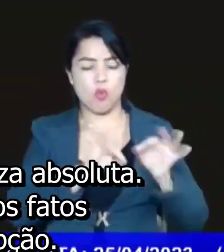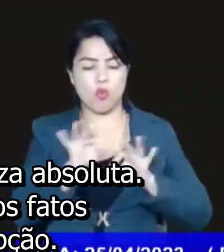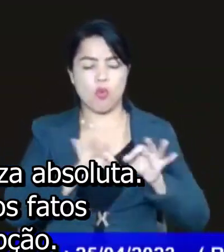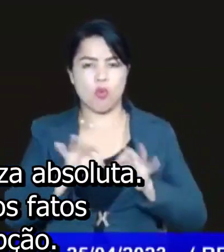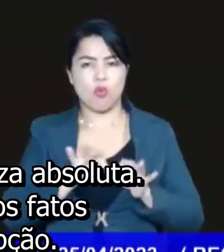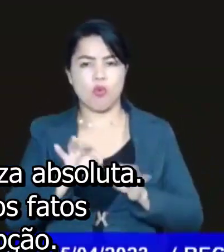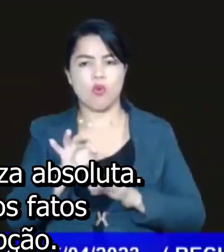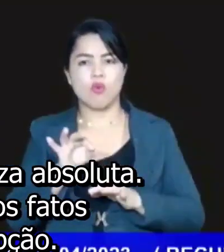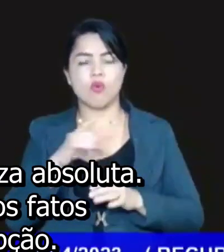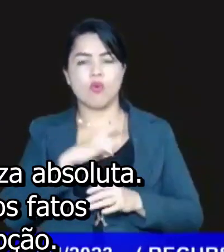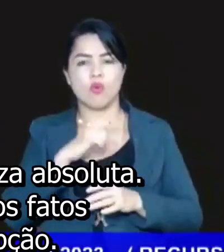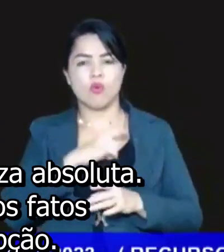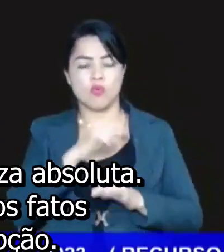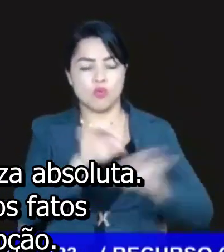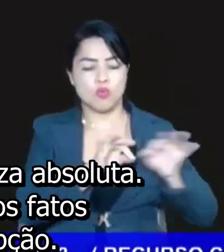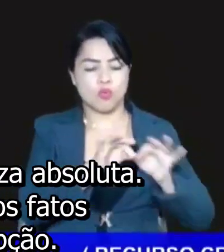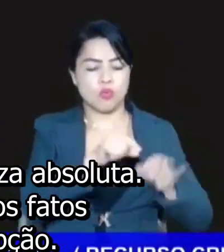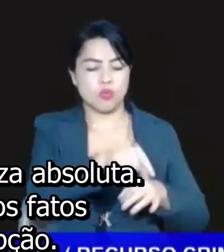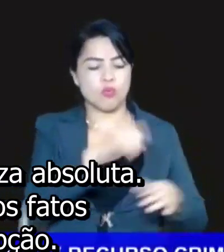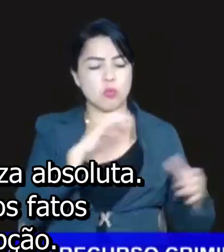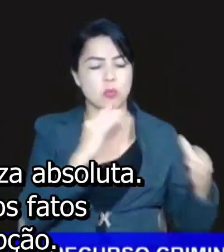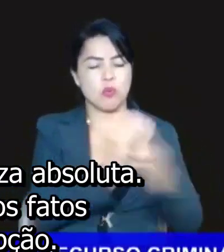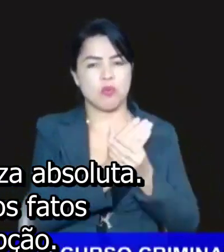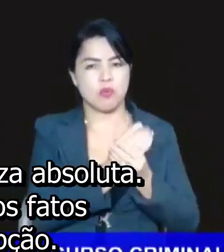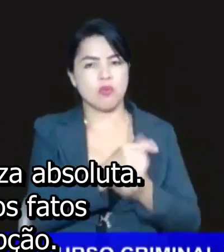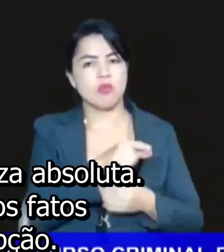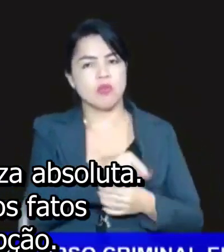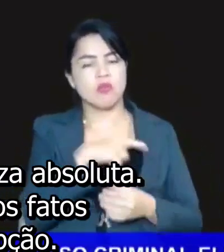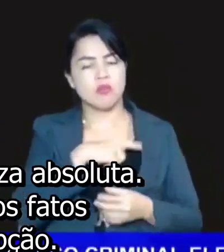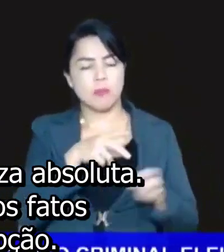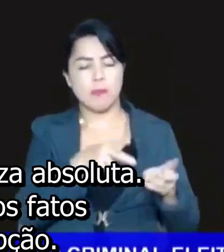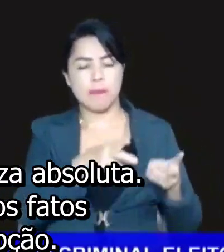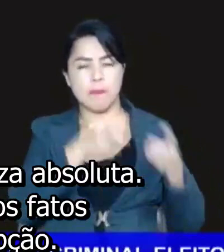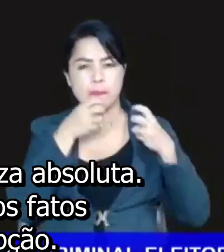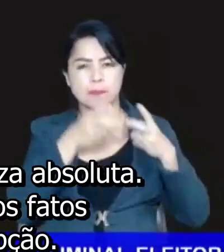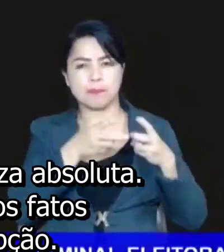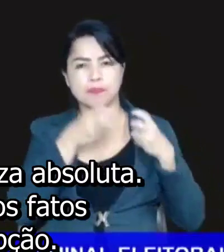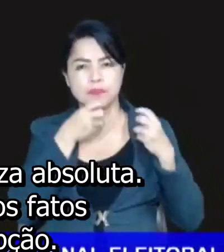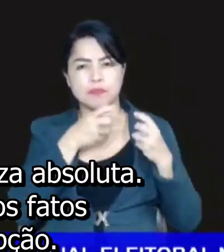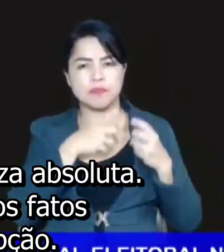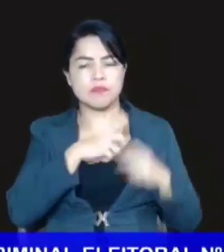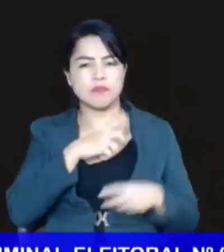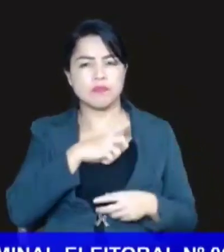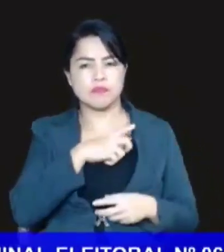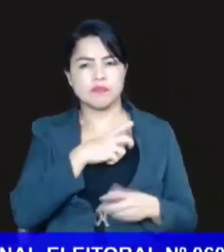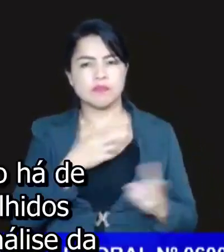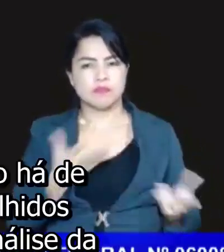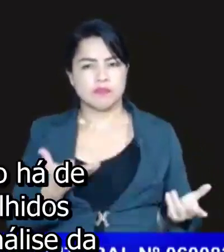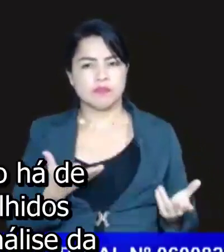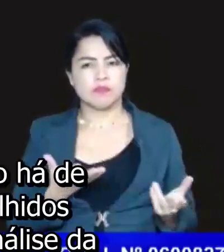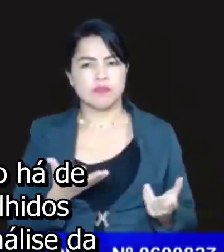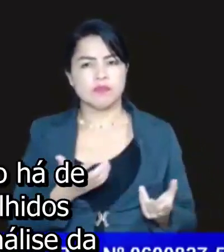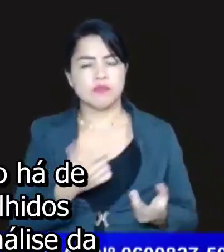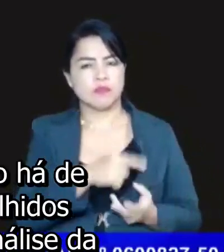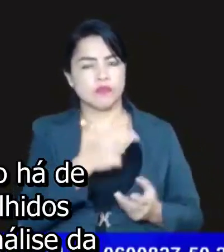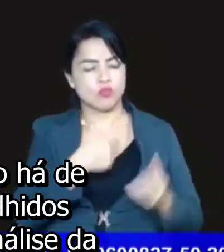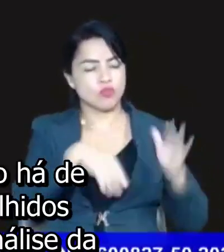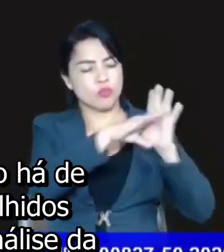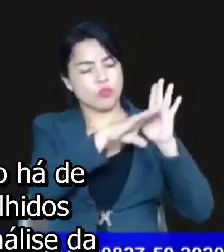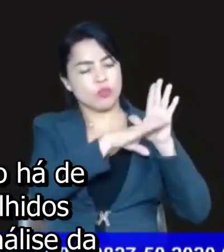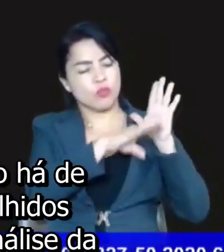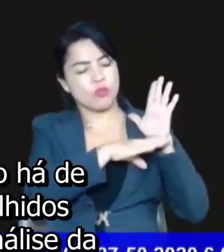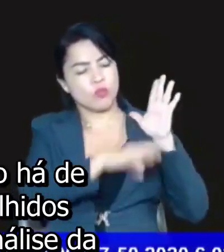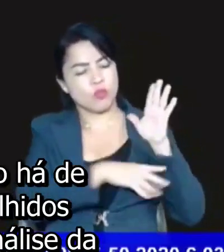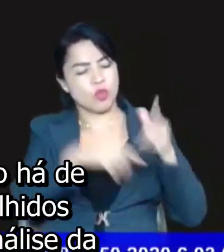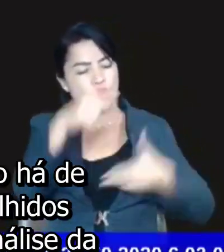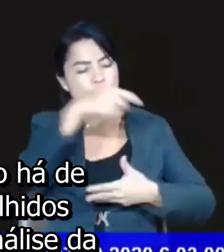reconstrução dos fatos do processo gera uma percepção, e essa percepção, ou sobre essa